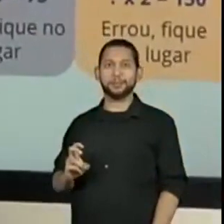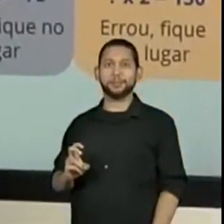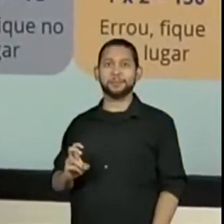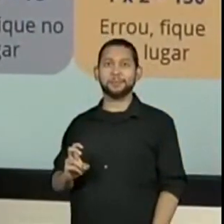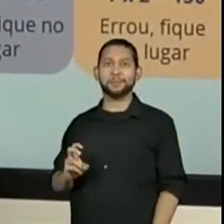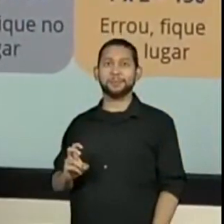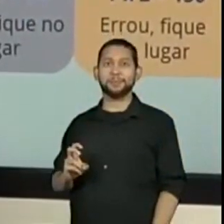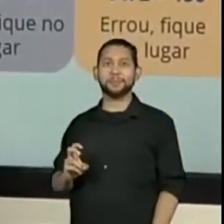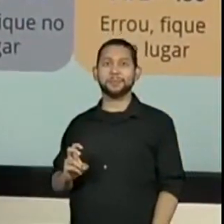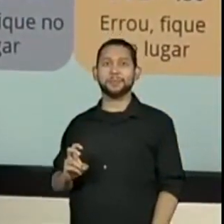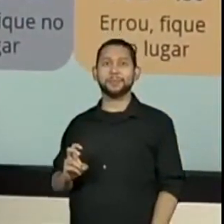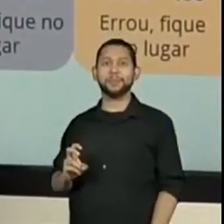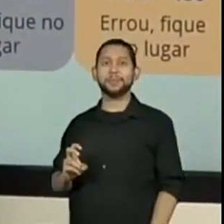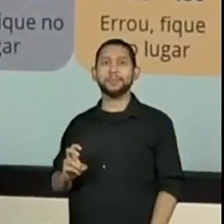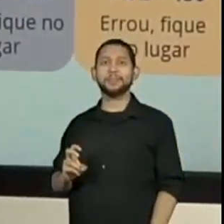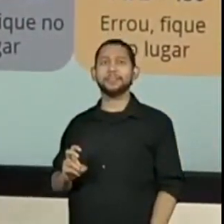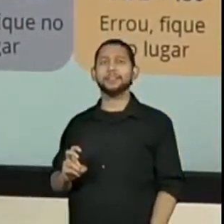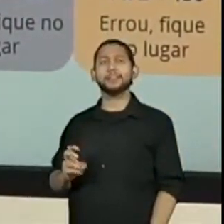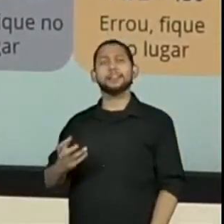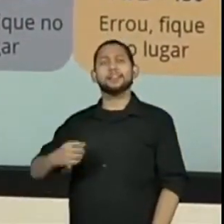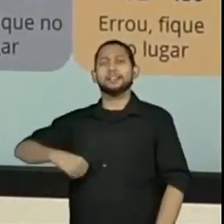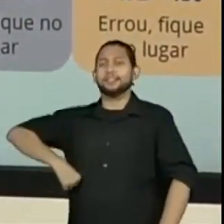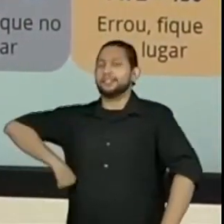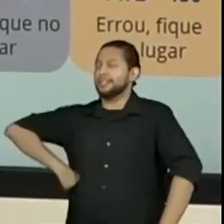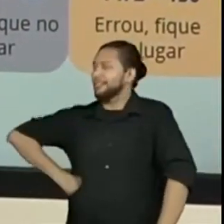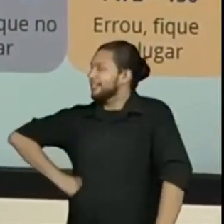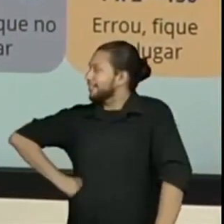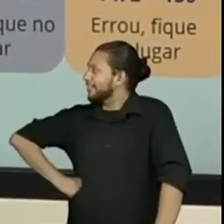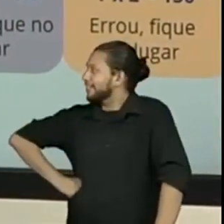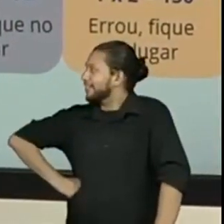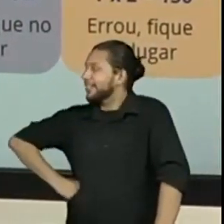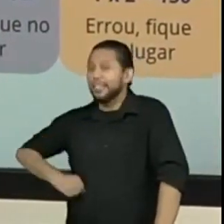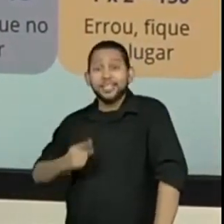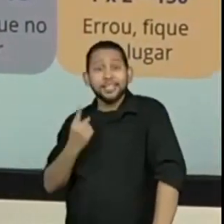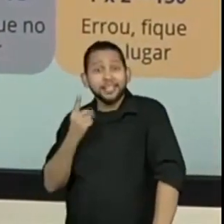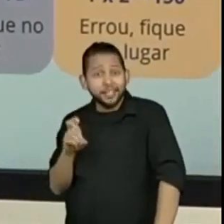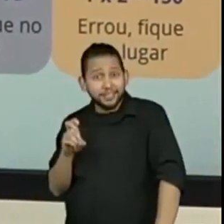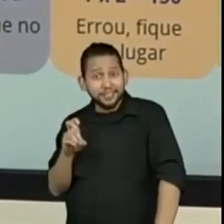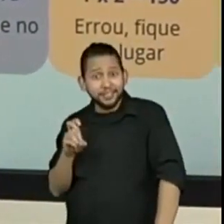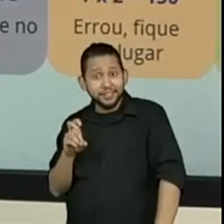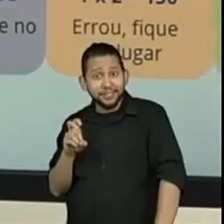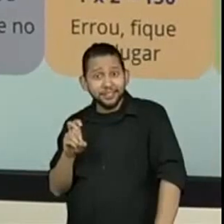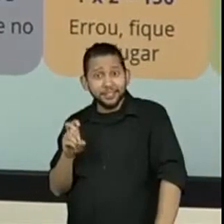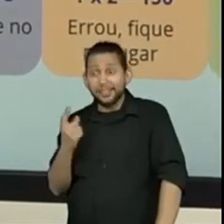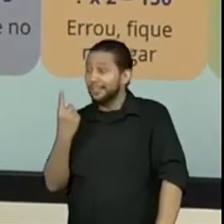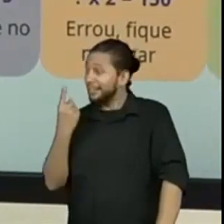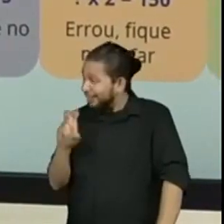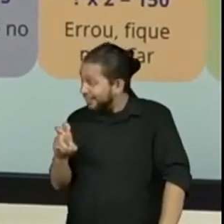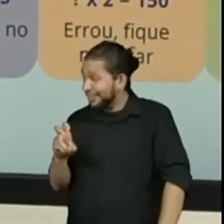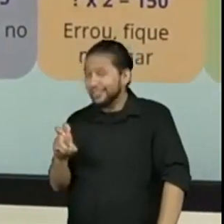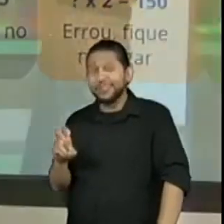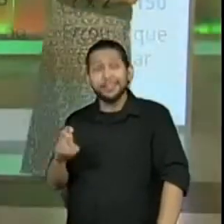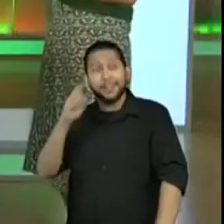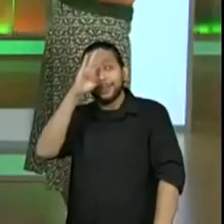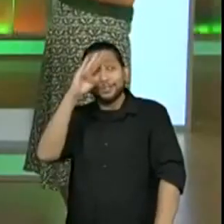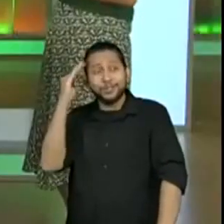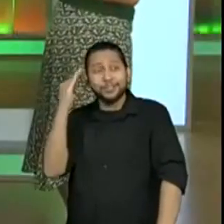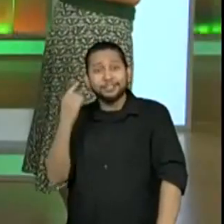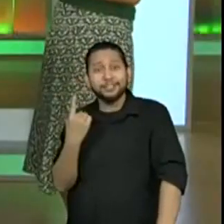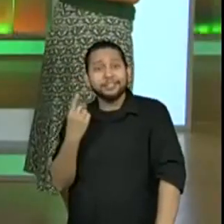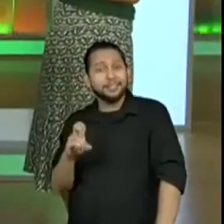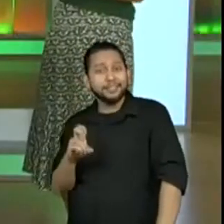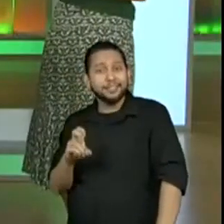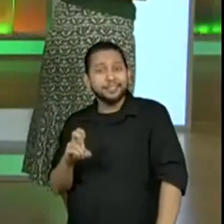1, 2, 3, 4, 5. O que é que está acontecendo que a professora já está na casa 15 no final do nosso tabuleiro? Eu não